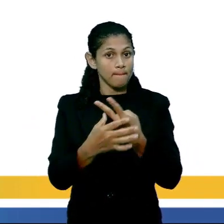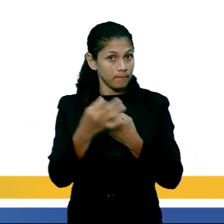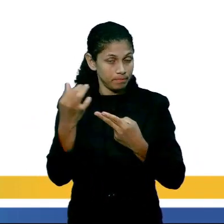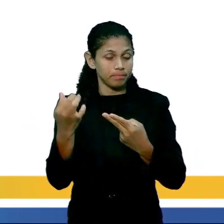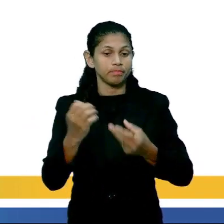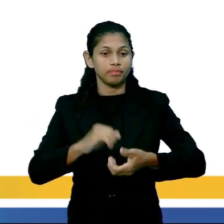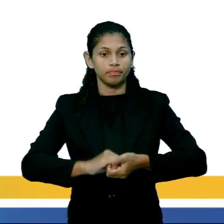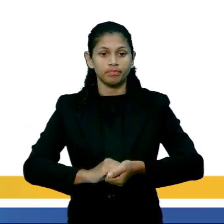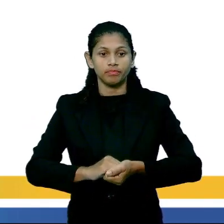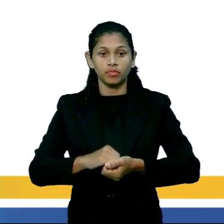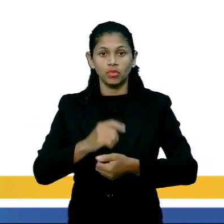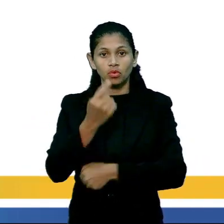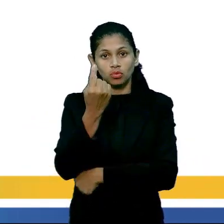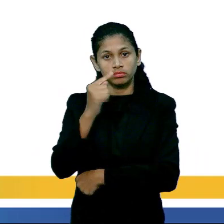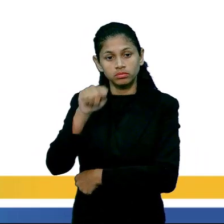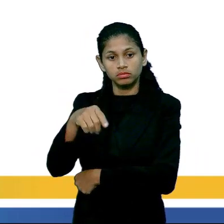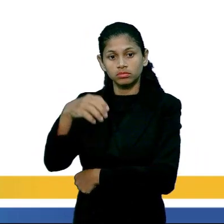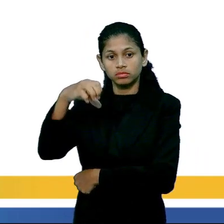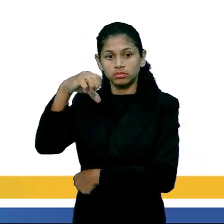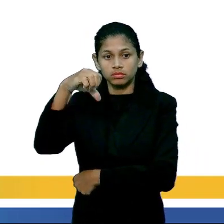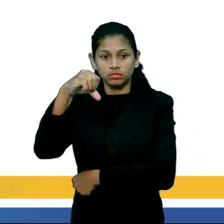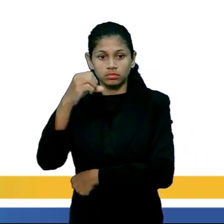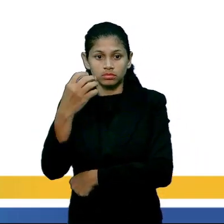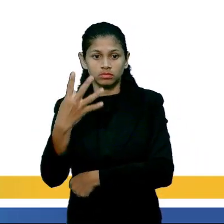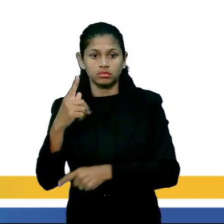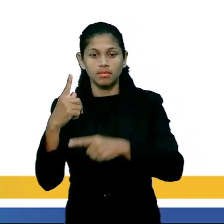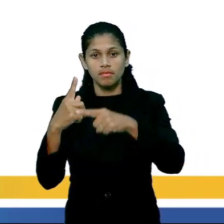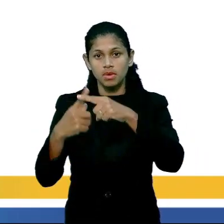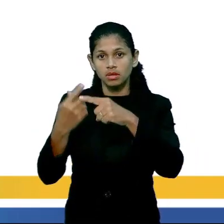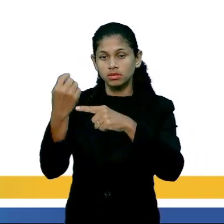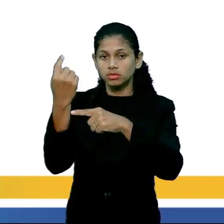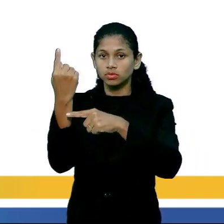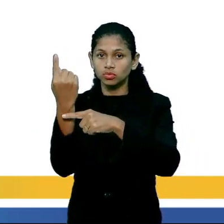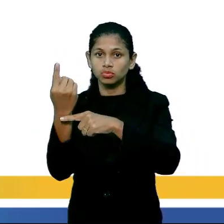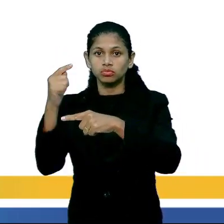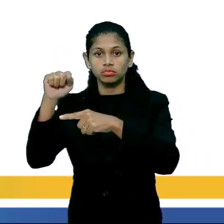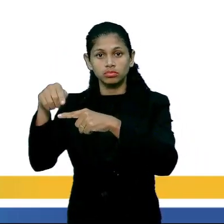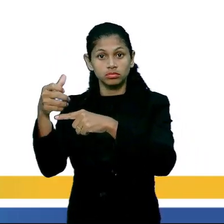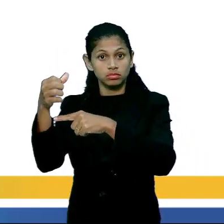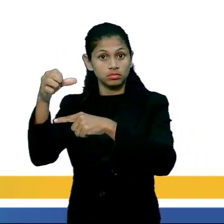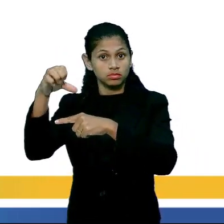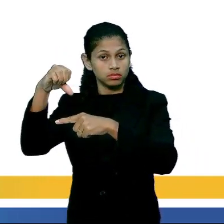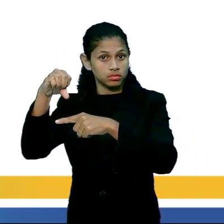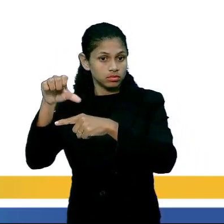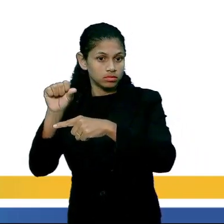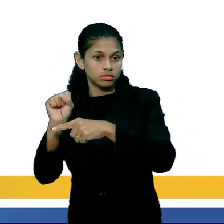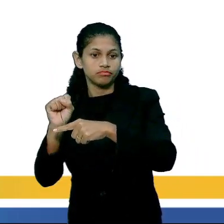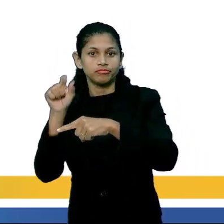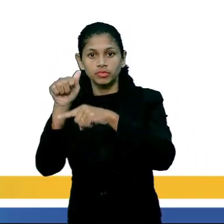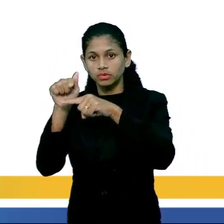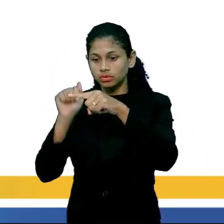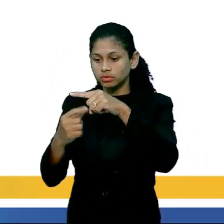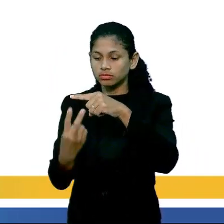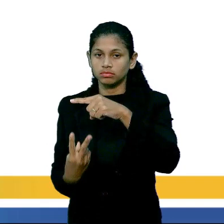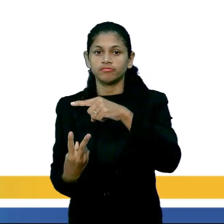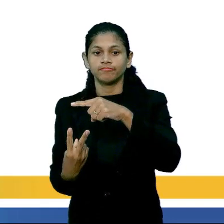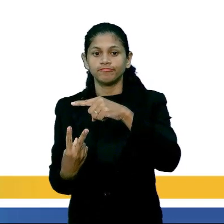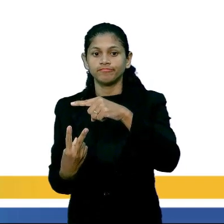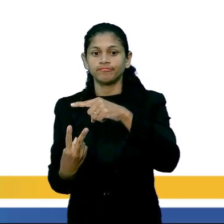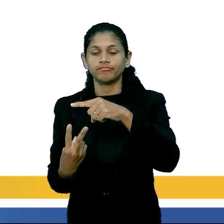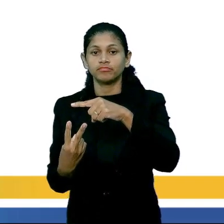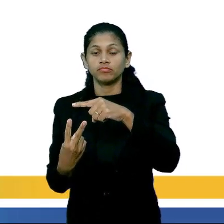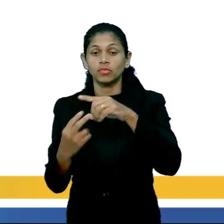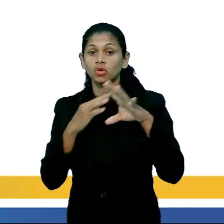mais 1,98 dividido para dois porque foram dois números pegos somando os dois